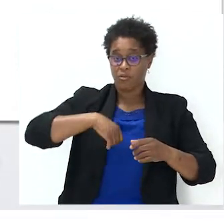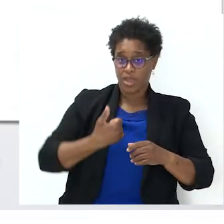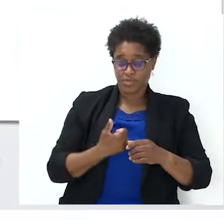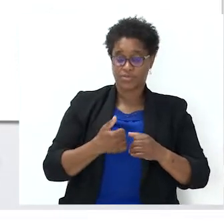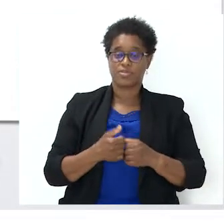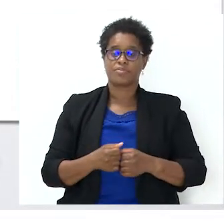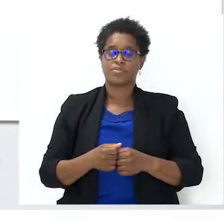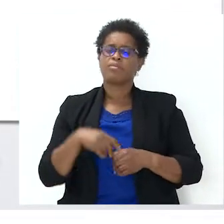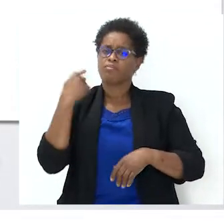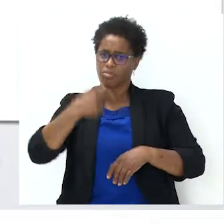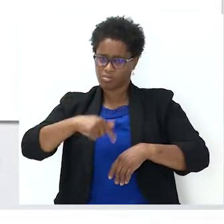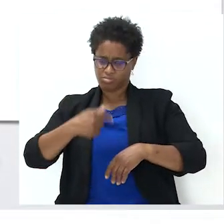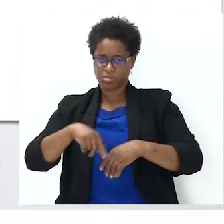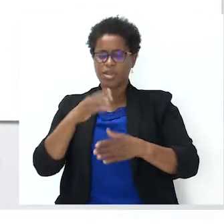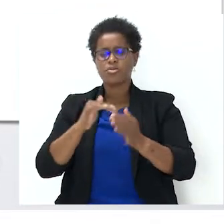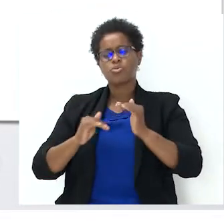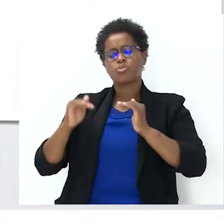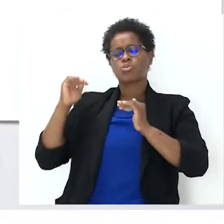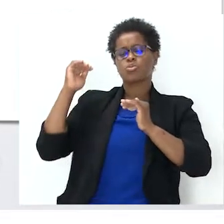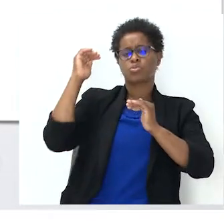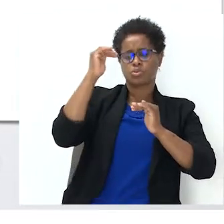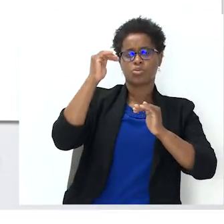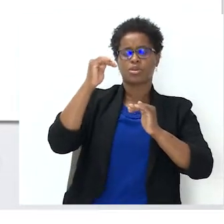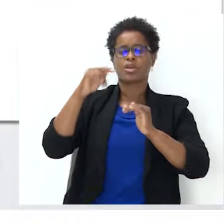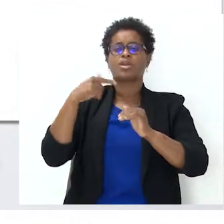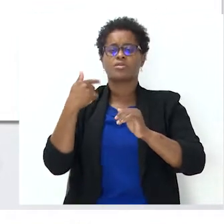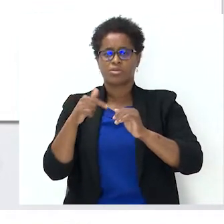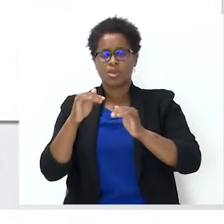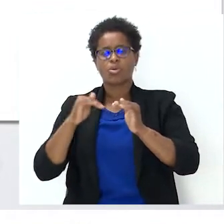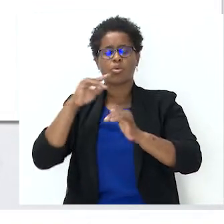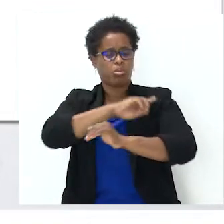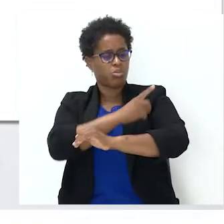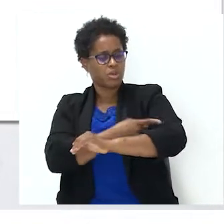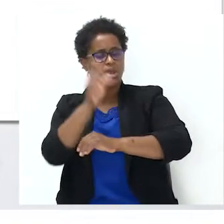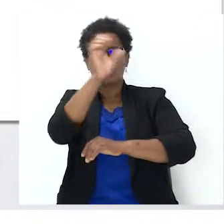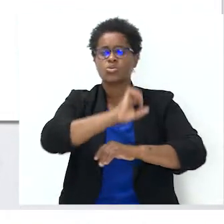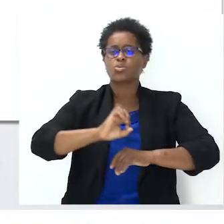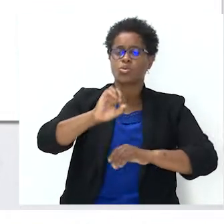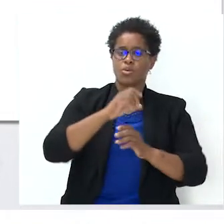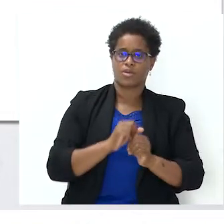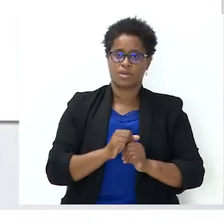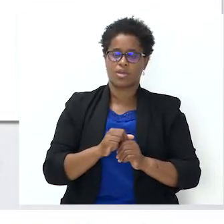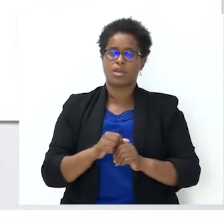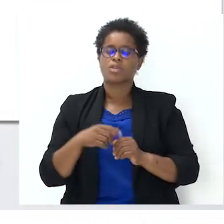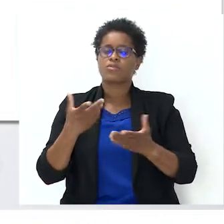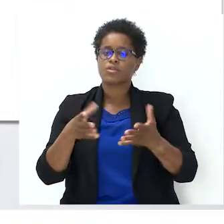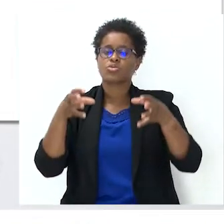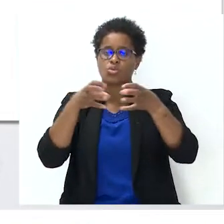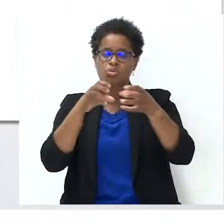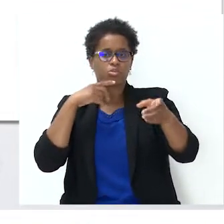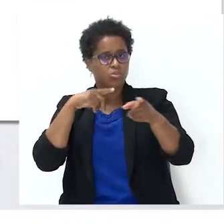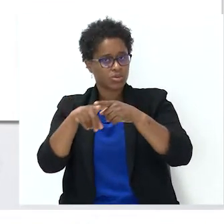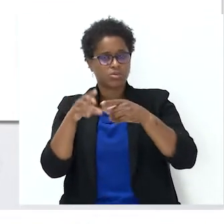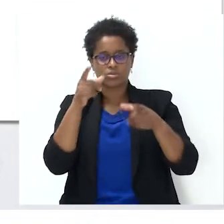Verde exerce a sua soberania, ou seja, exerce o seu poder através dos seus órgãos do